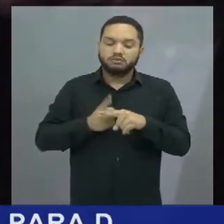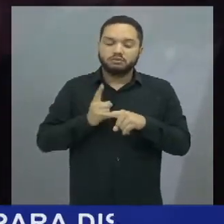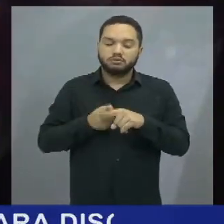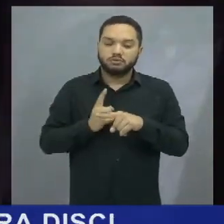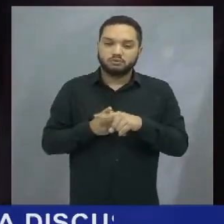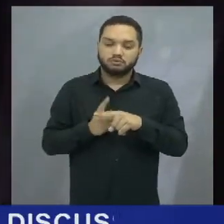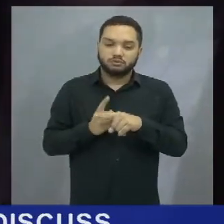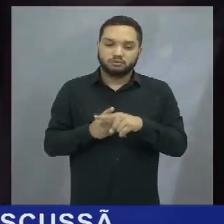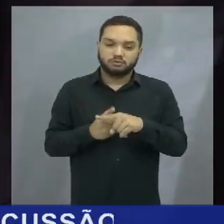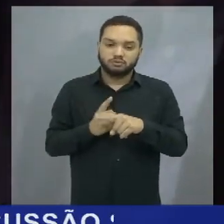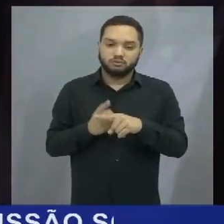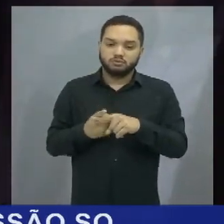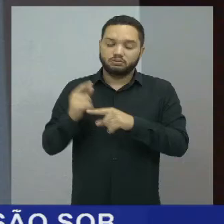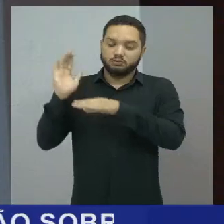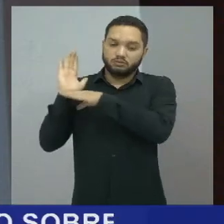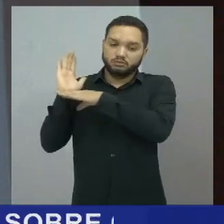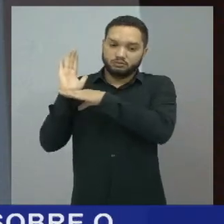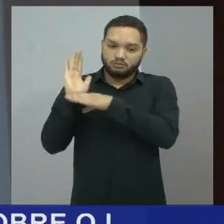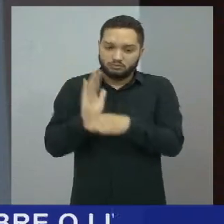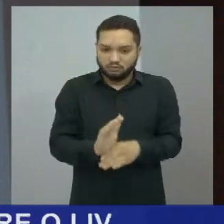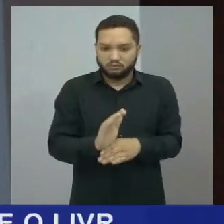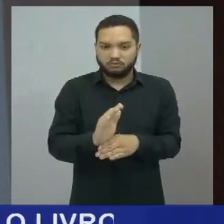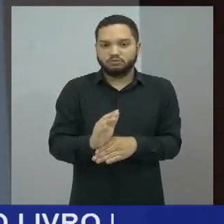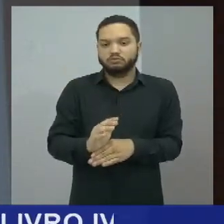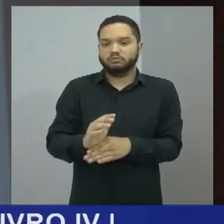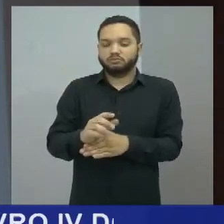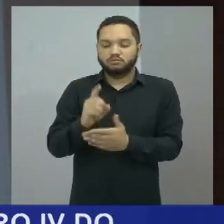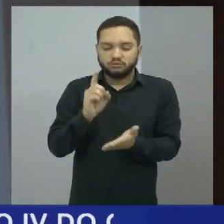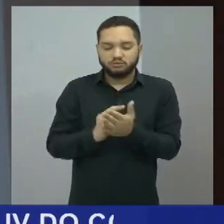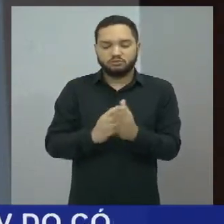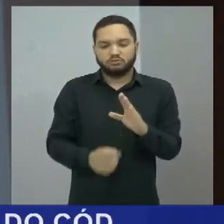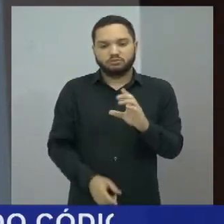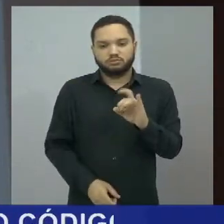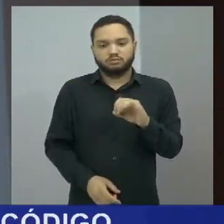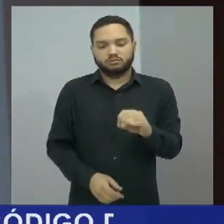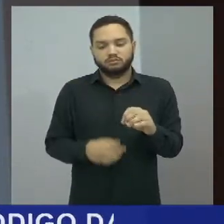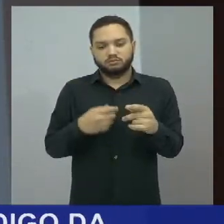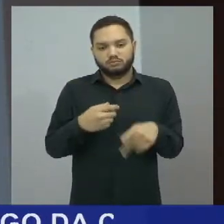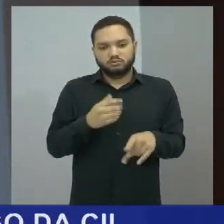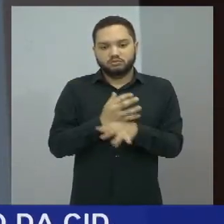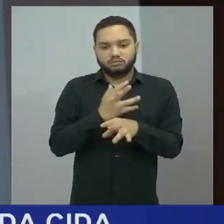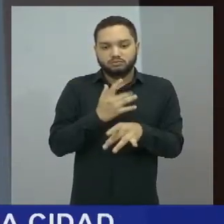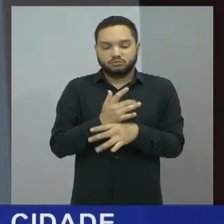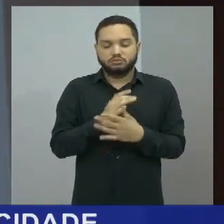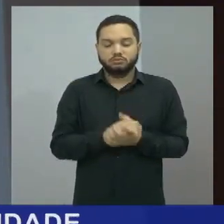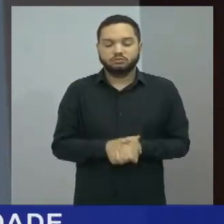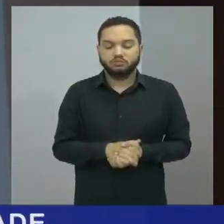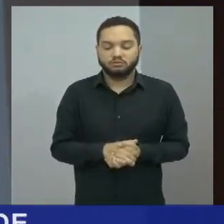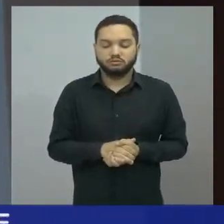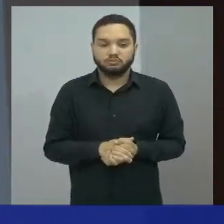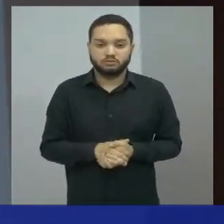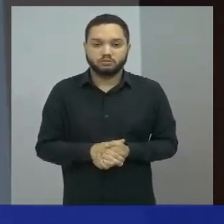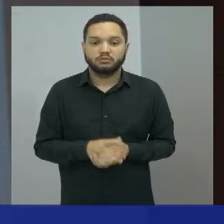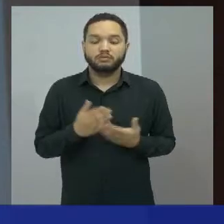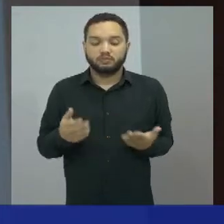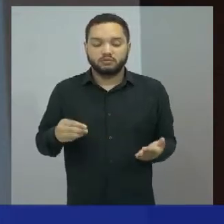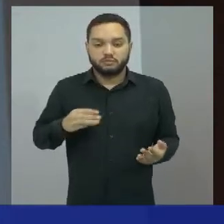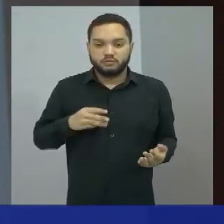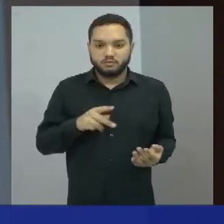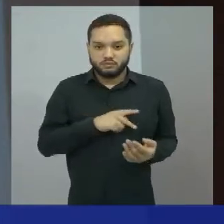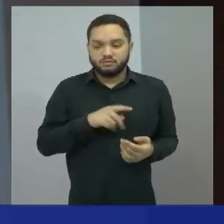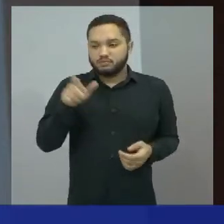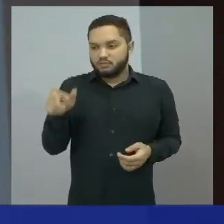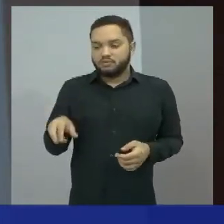de viabilizar o Código da Cidade. Saudar o Rodrigo Por Deus, assessor especial da AGFIS, e o Ministério Público,